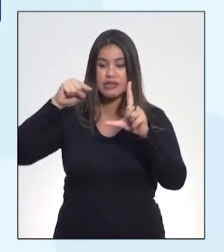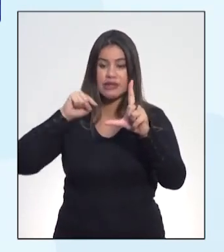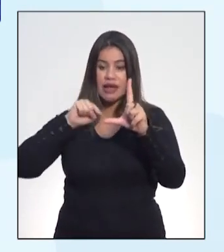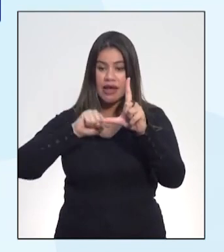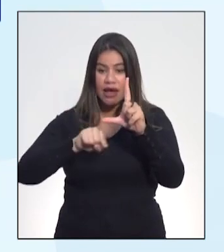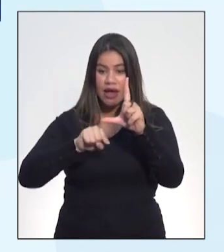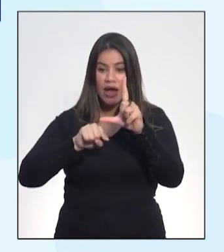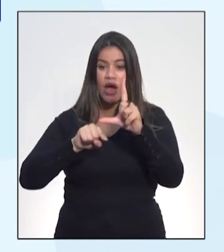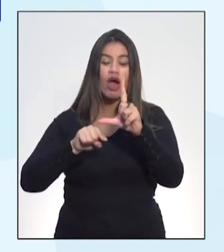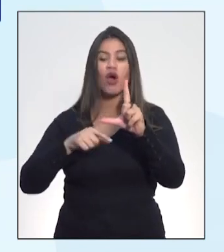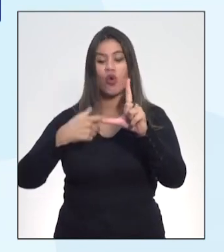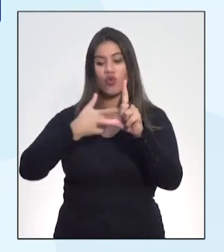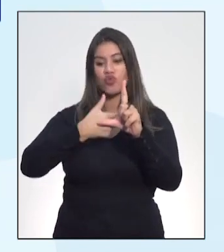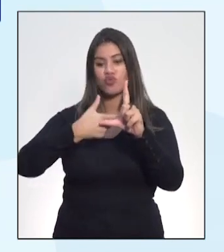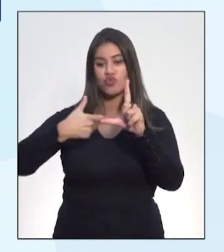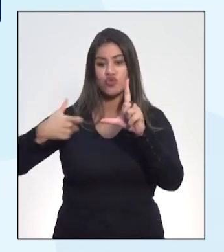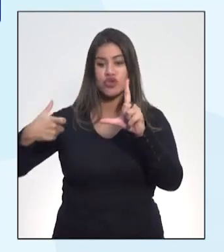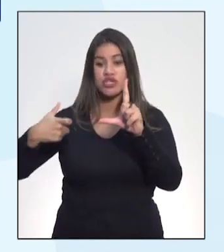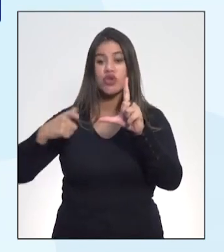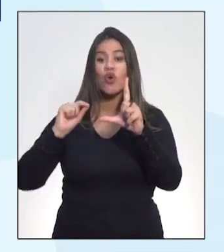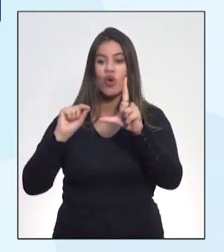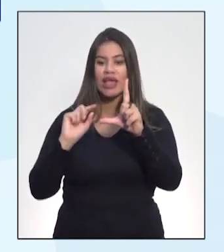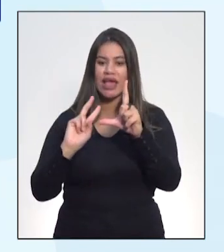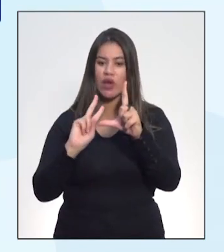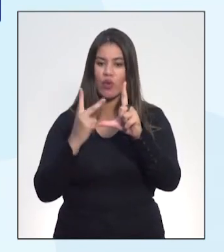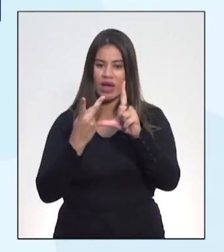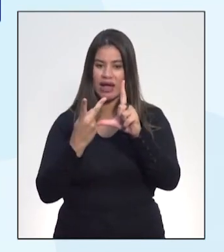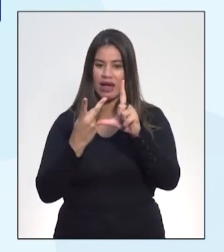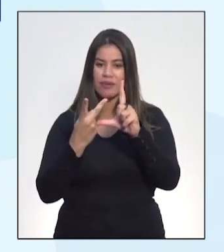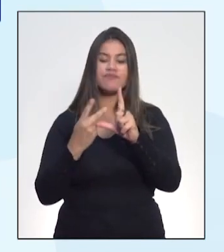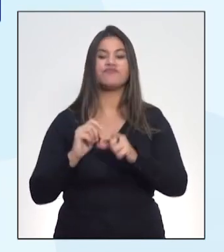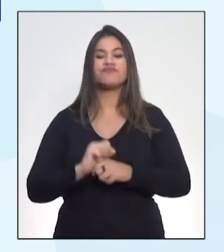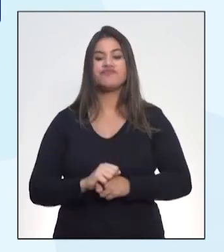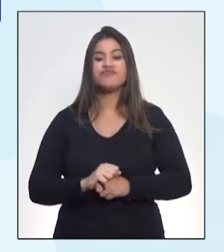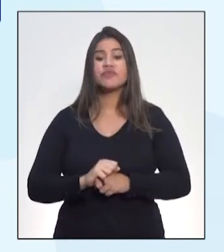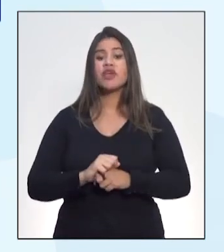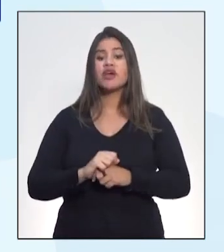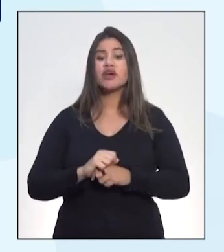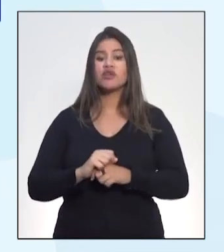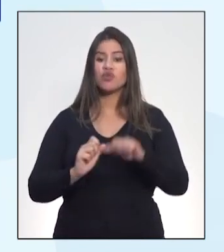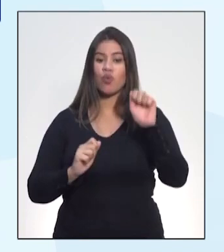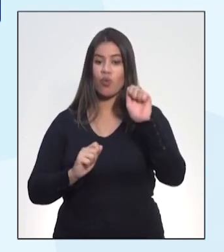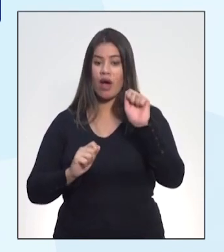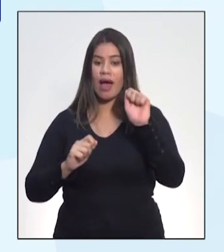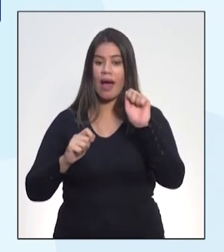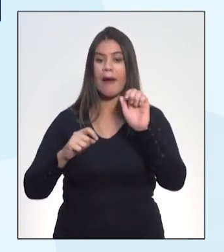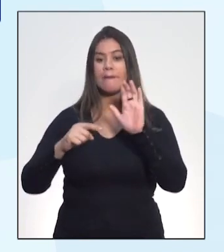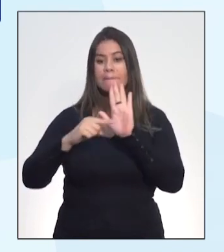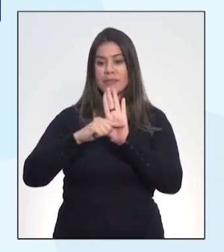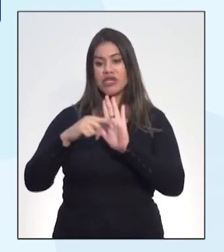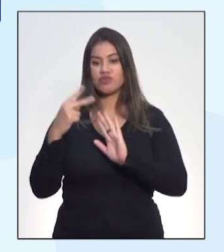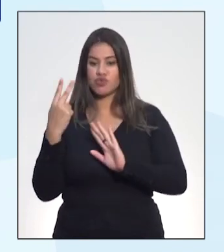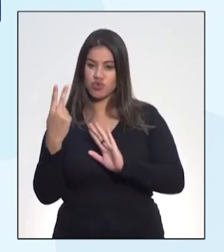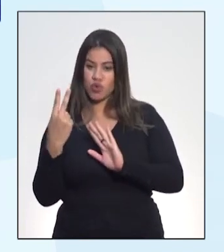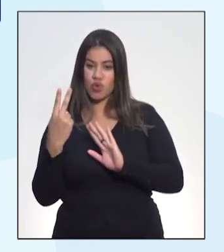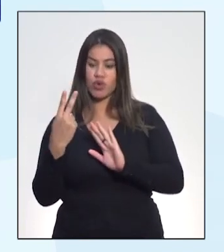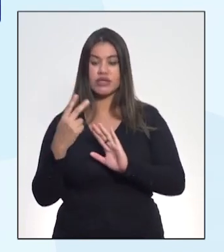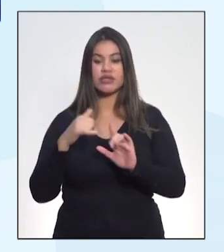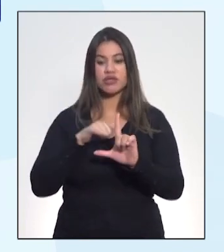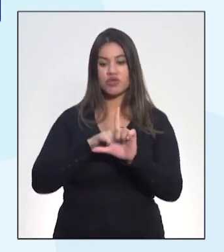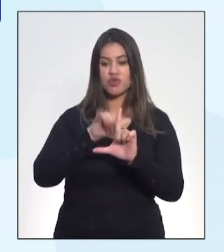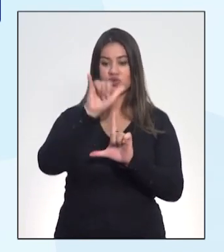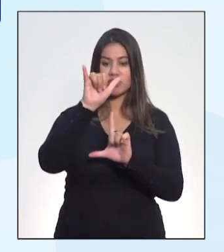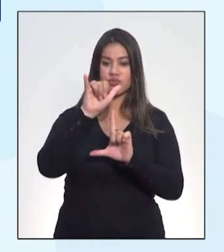é exatamente no H. Então, no item A, o H vale -2, então está cruzando no -2. E no Y,